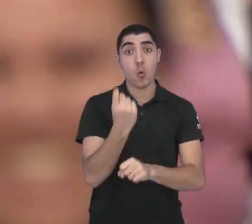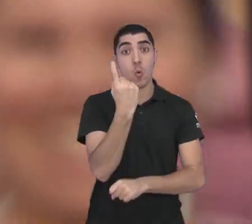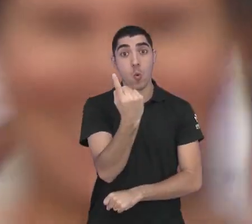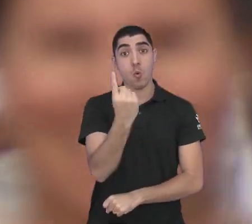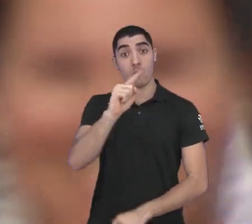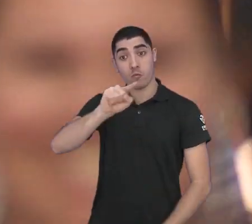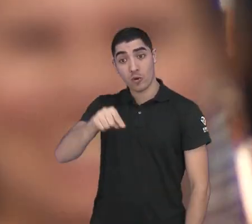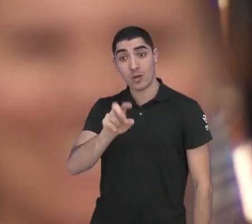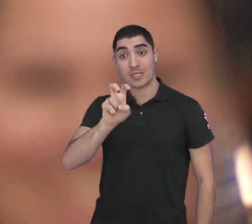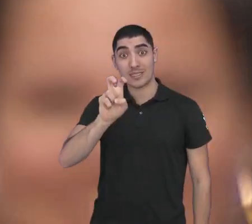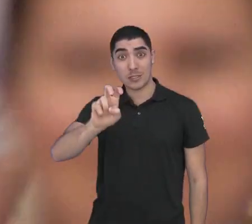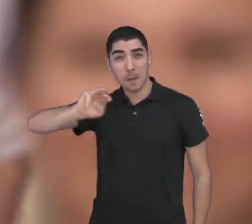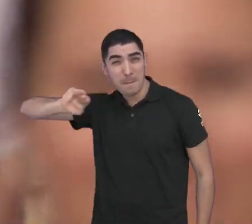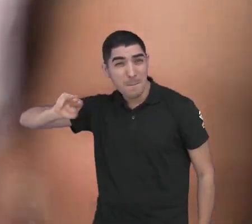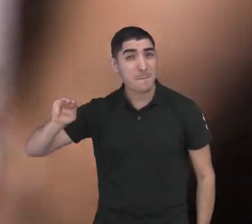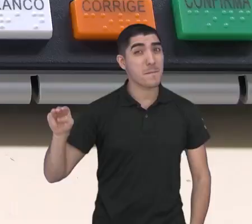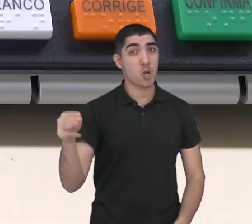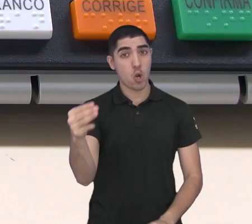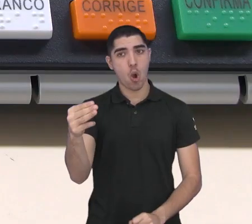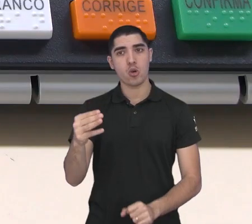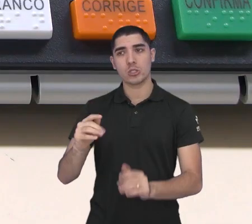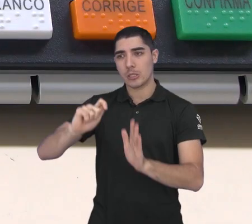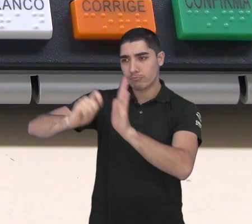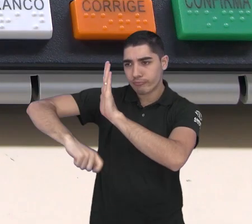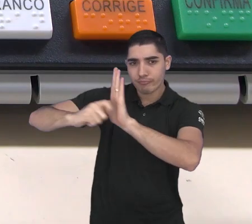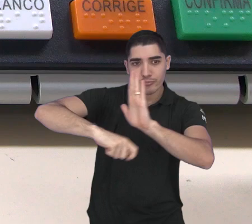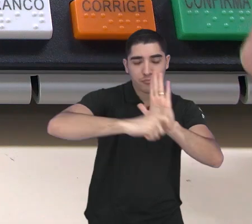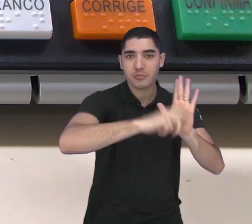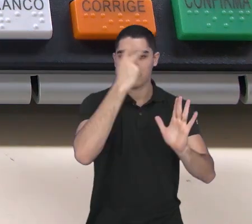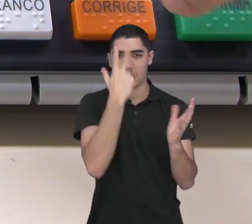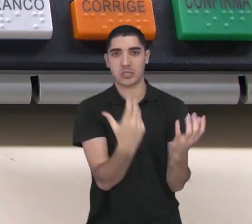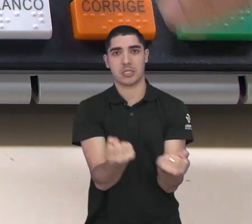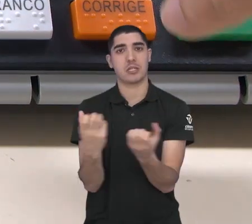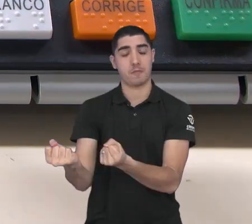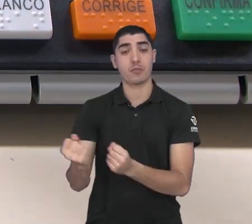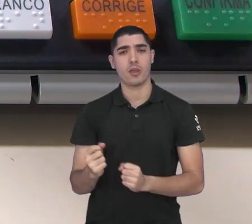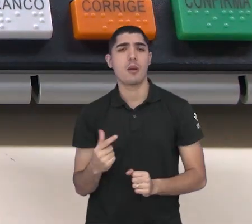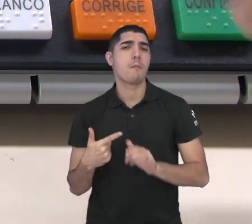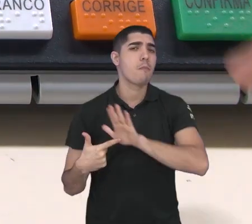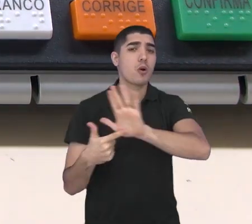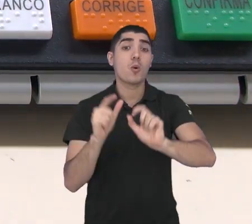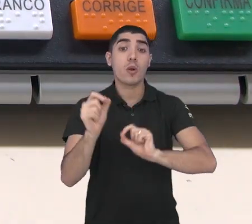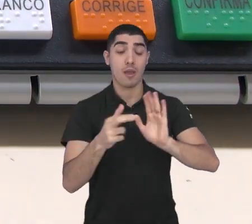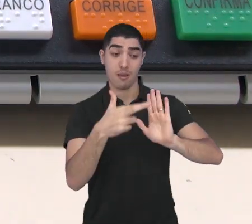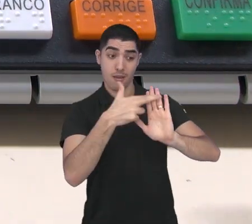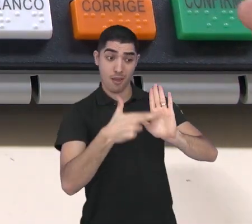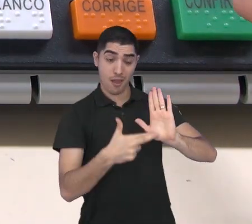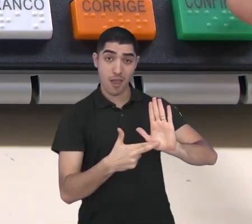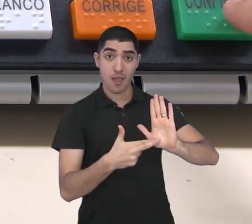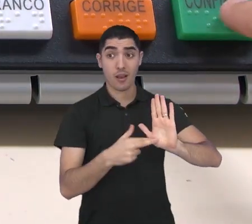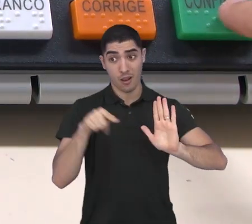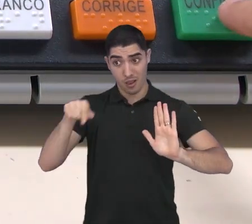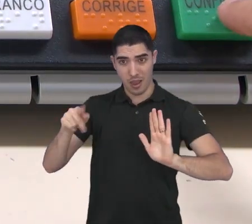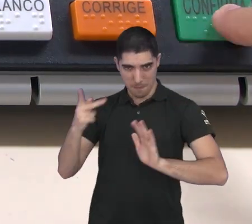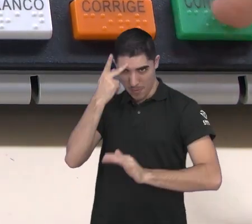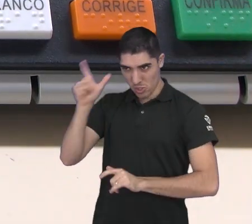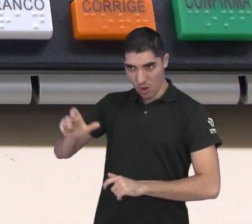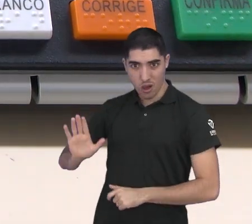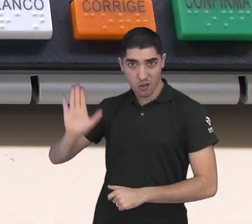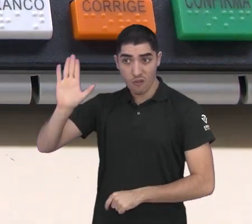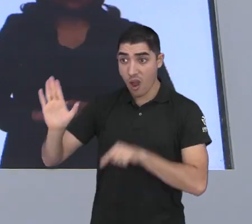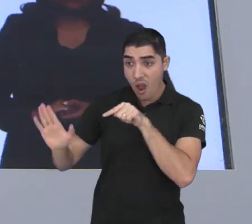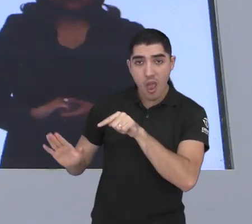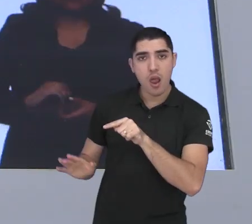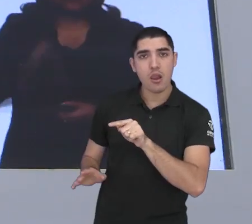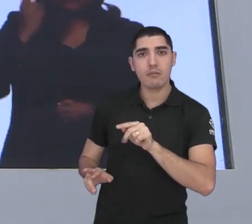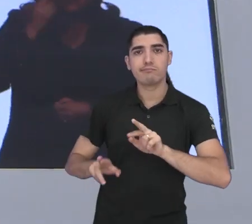1,5 milhão de assinaturas. O objetivo foi elaborar regras mais rígidas para deixar de fora do processo